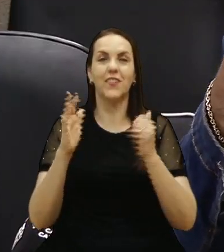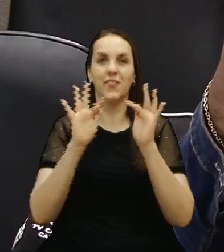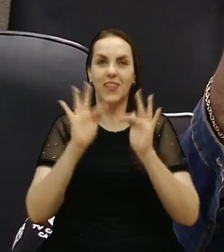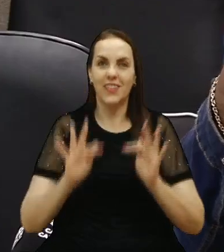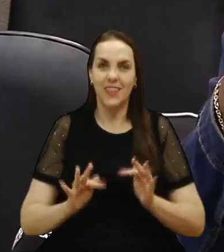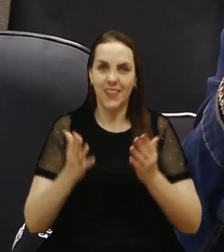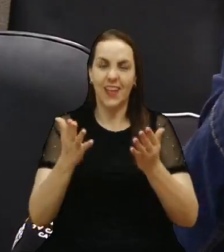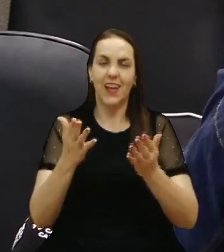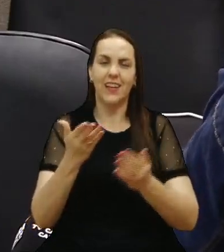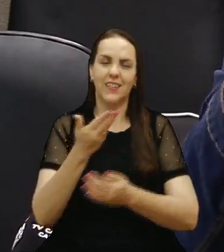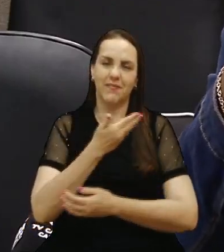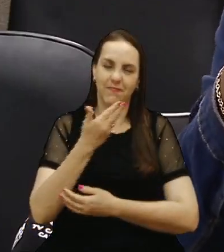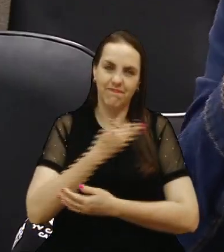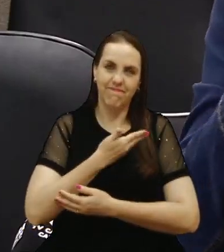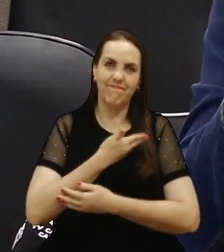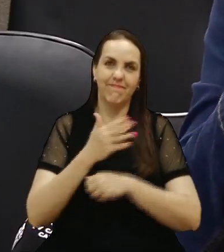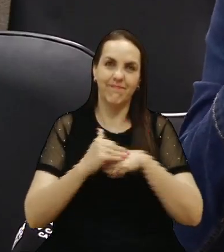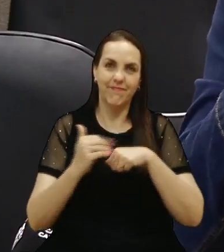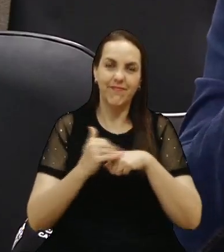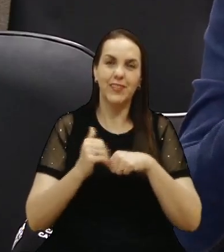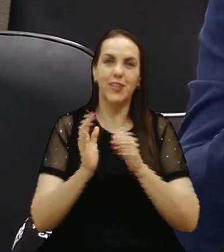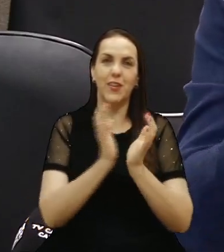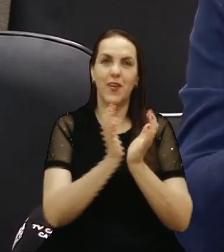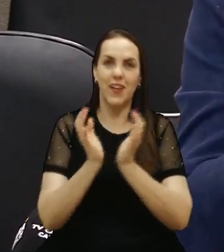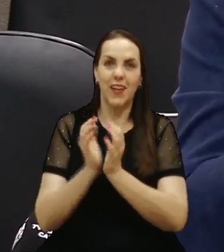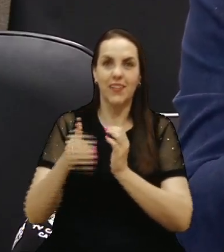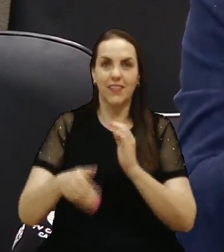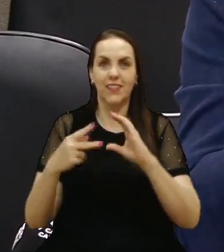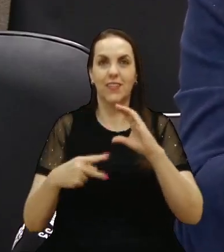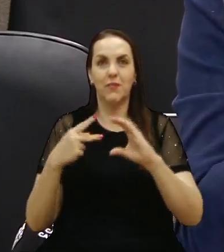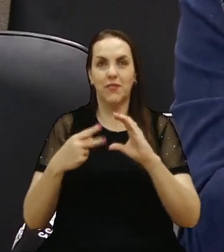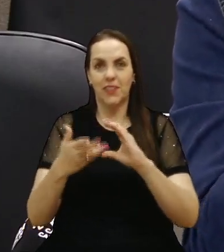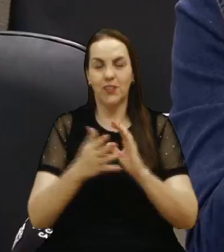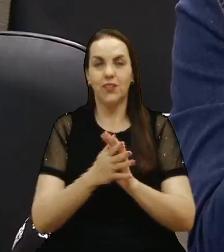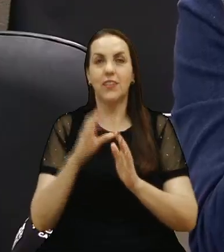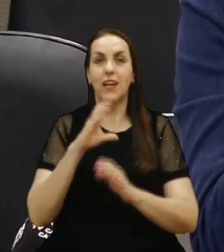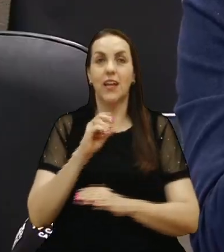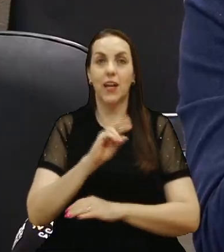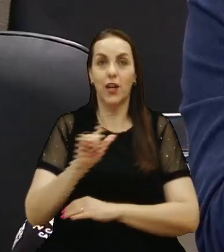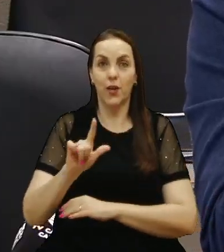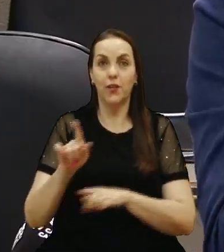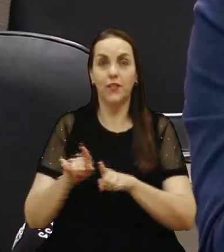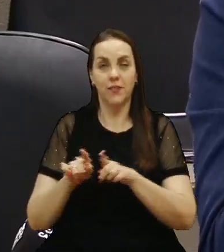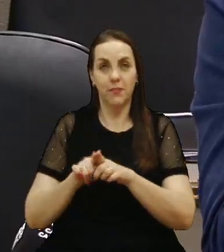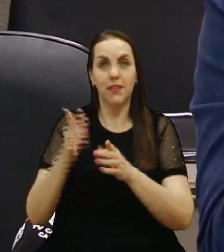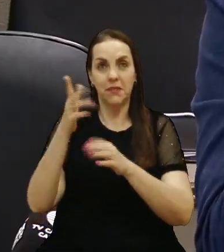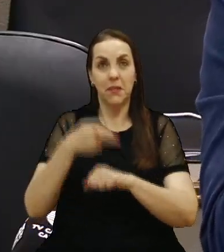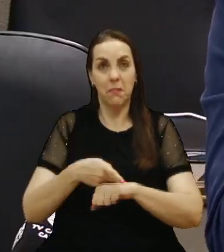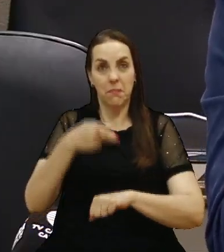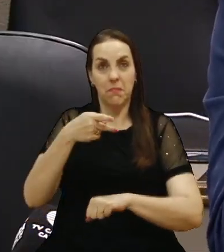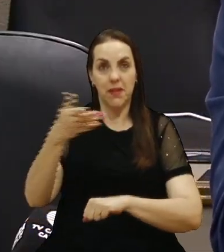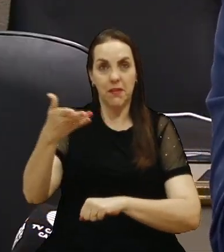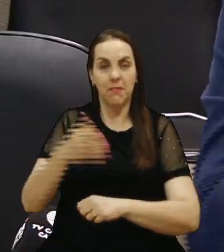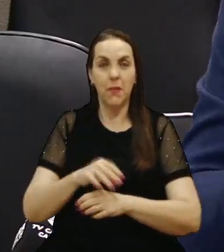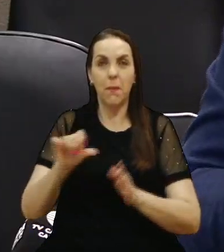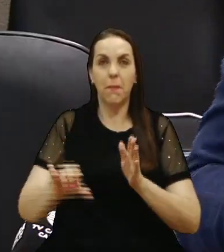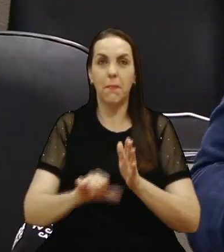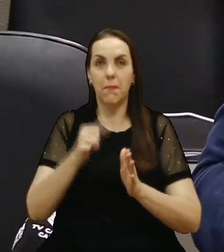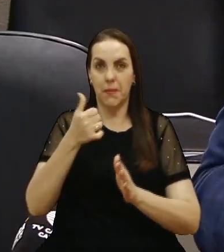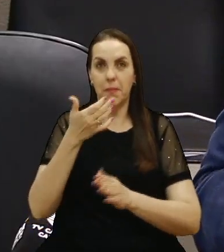irmão, colega, querido colega aqui dessa Câmara de Vereadores. E a Carol também, que foi premiada, né, a